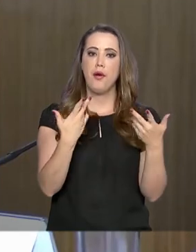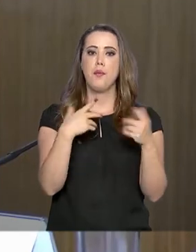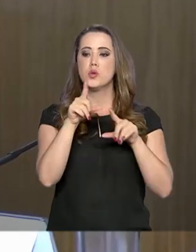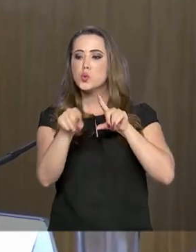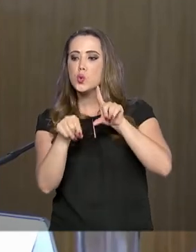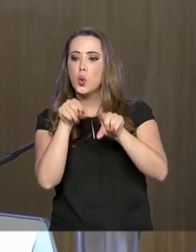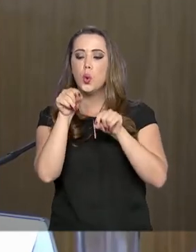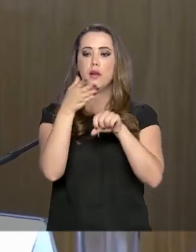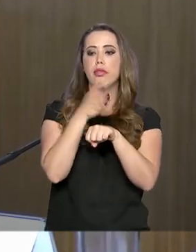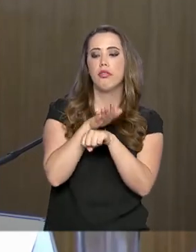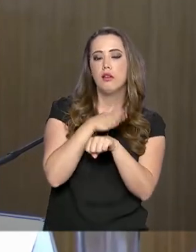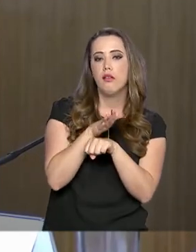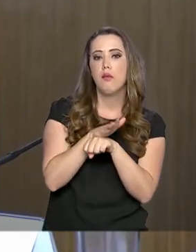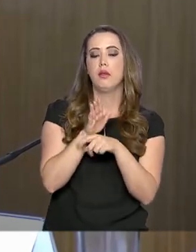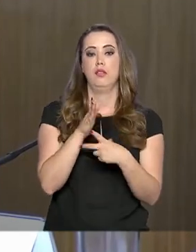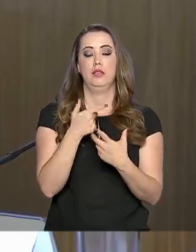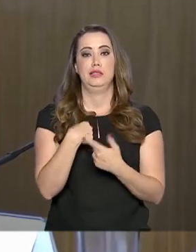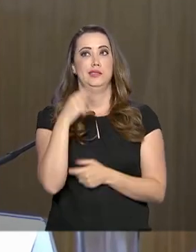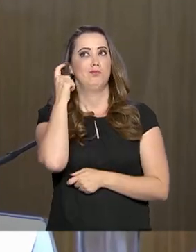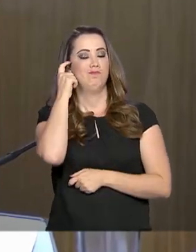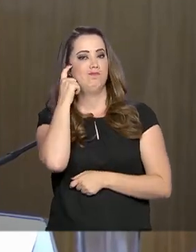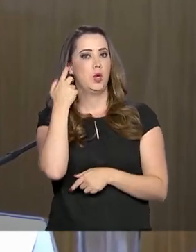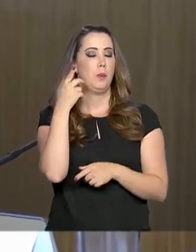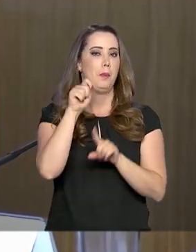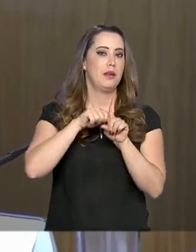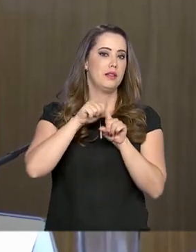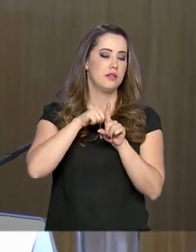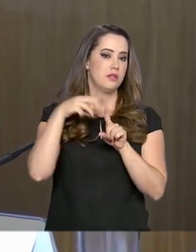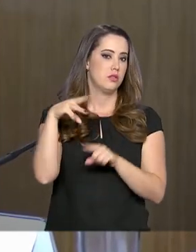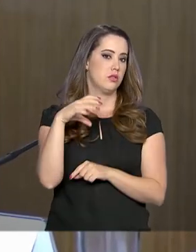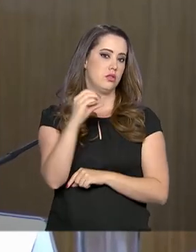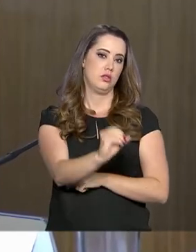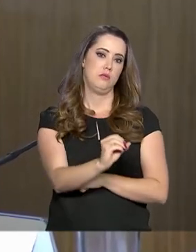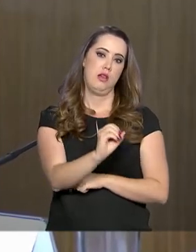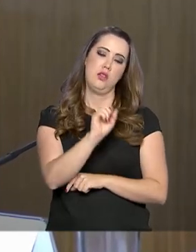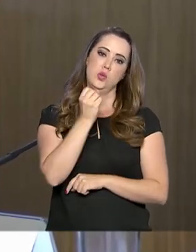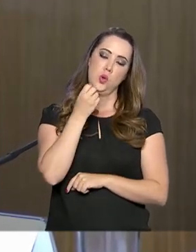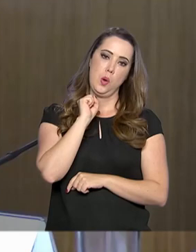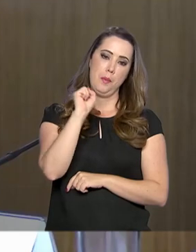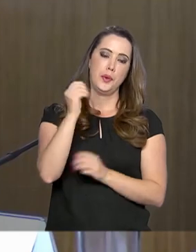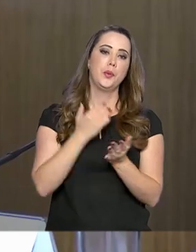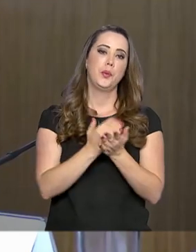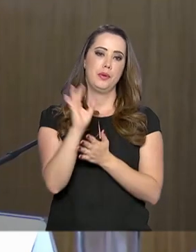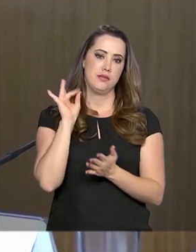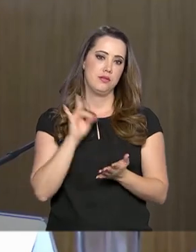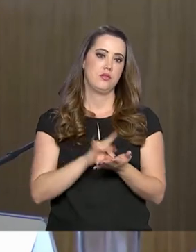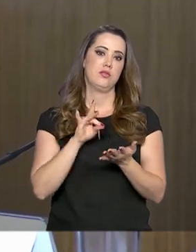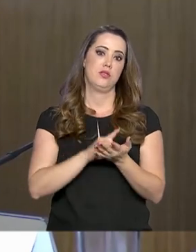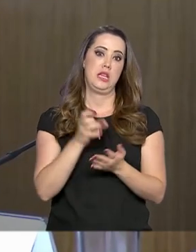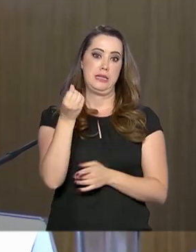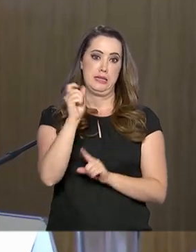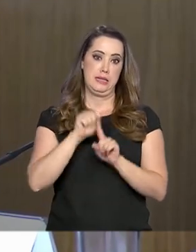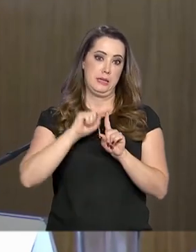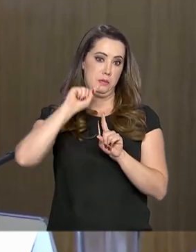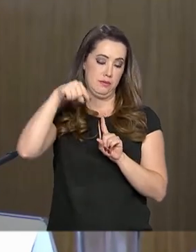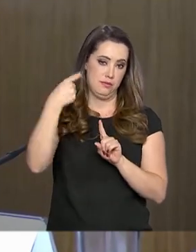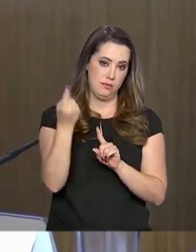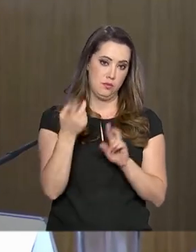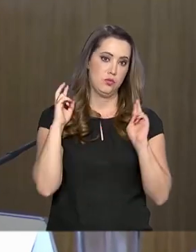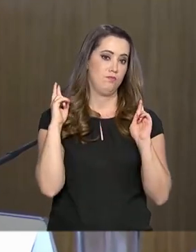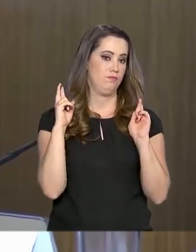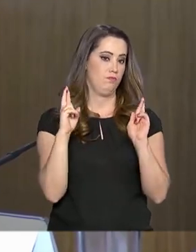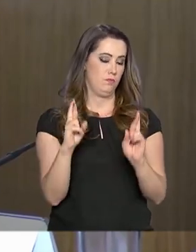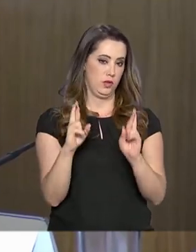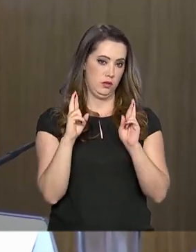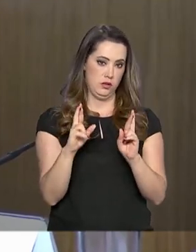seleção, há um treinamento. Então, imaginamos que, no mês de março, abril, isso começa para valer. E, seis meses depois, a gente espera